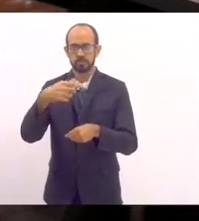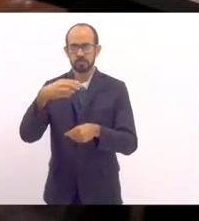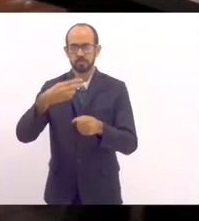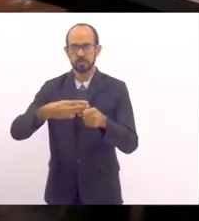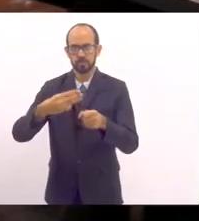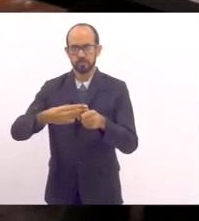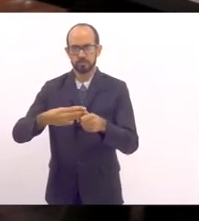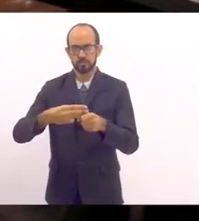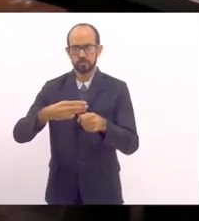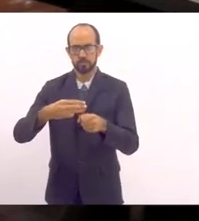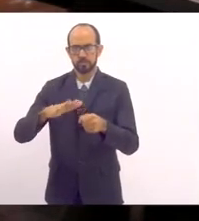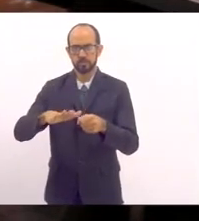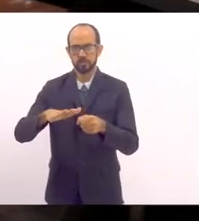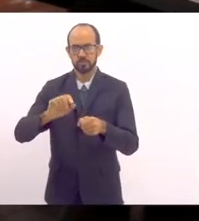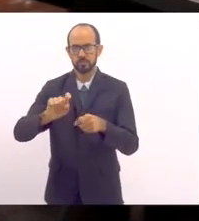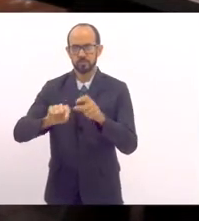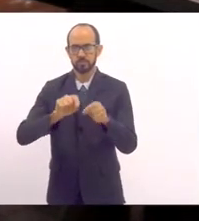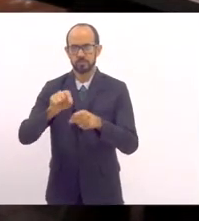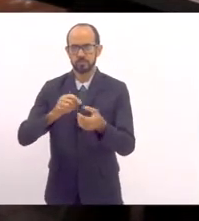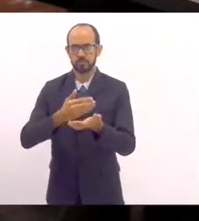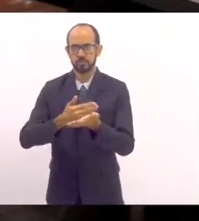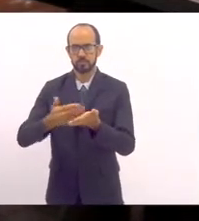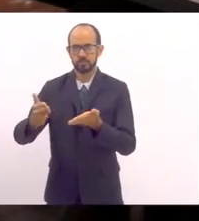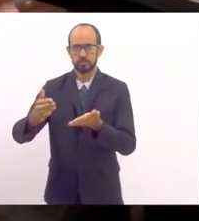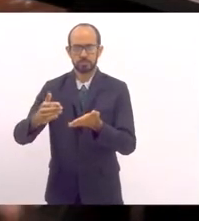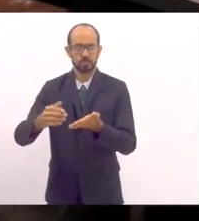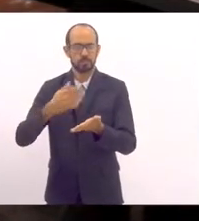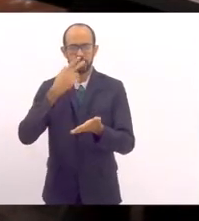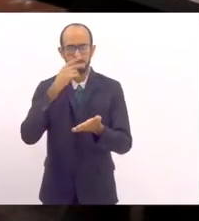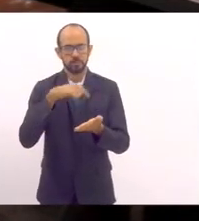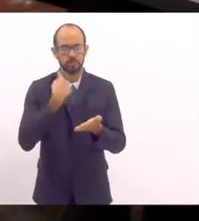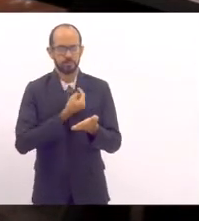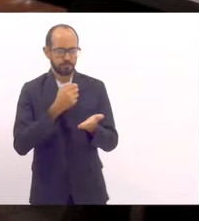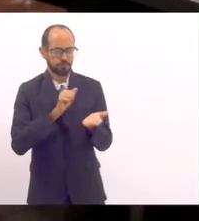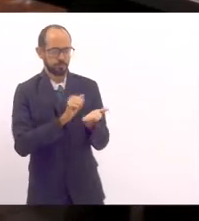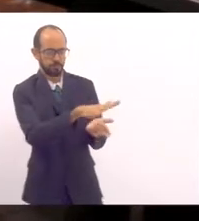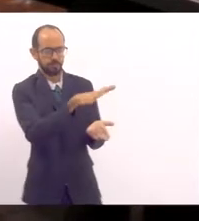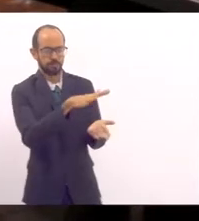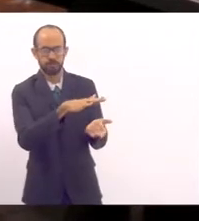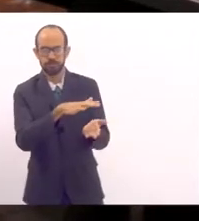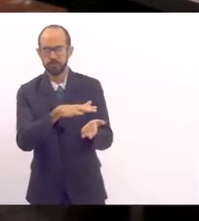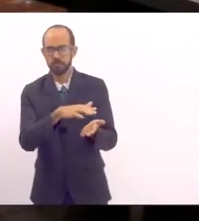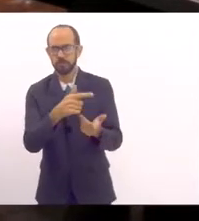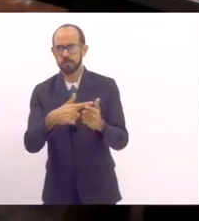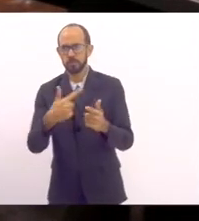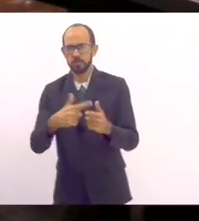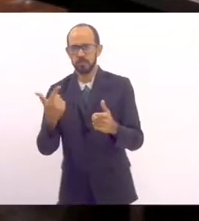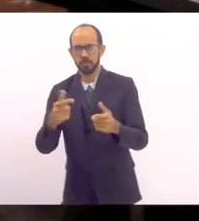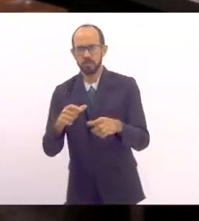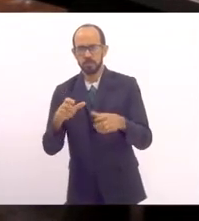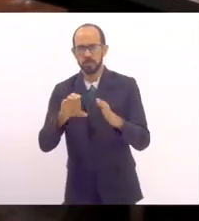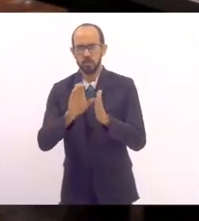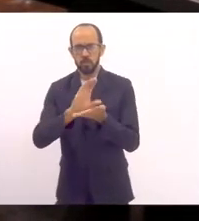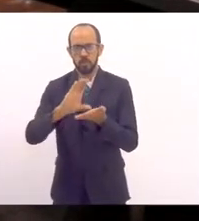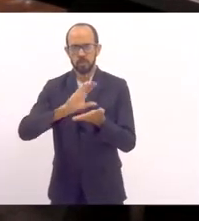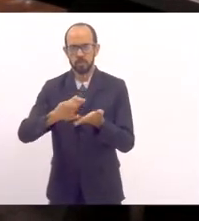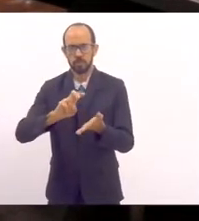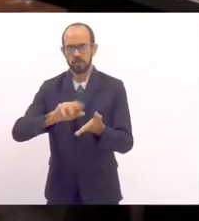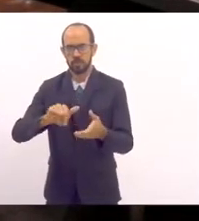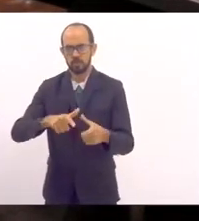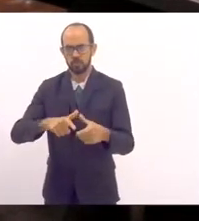expulsos. Não, a gente ouviu assim, não, vocês vão inchar o Conselho, vocês vão isso, vão aquilo. Só que a gente participa das